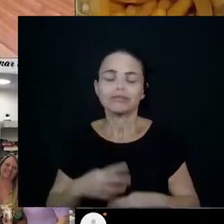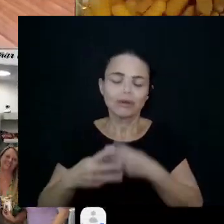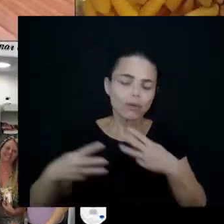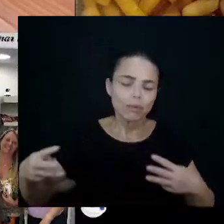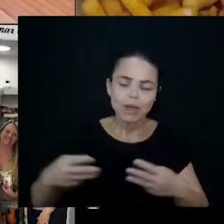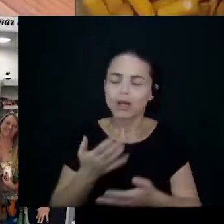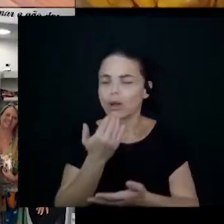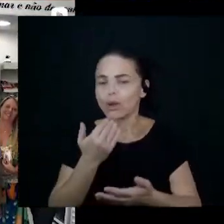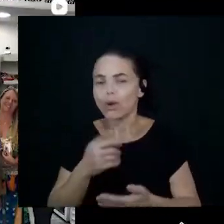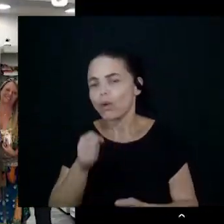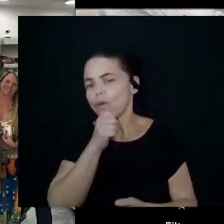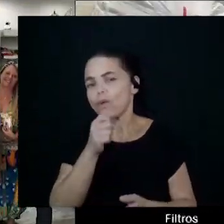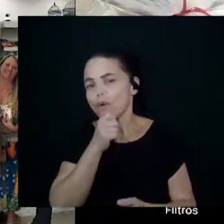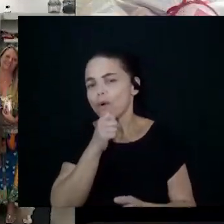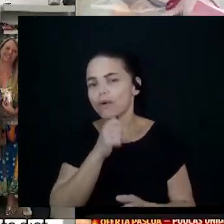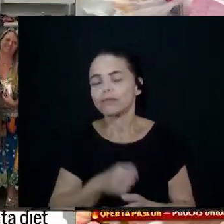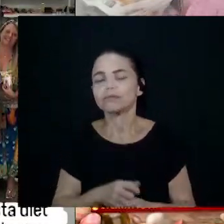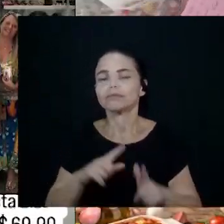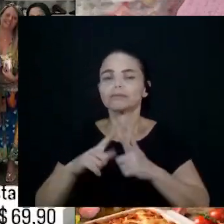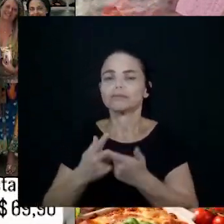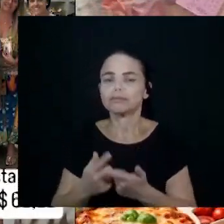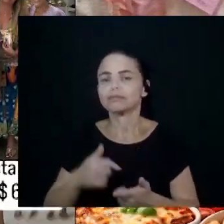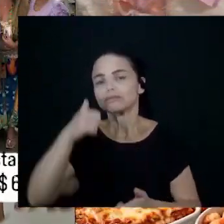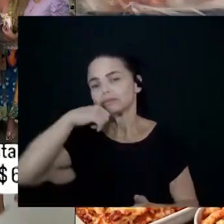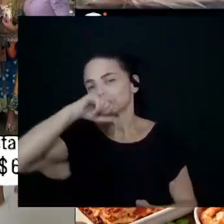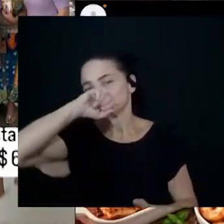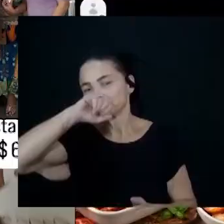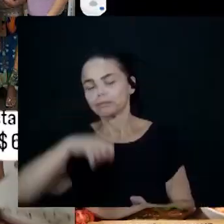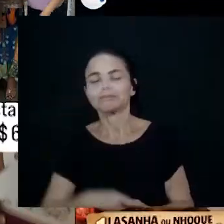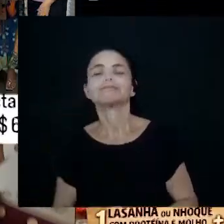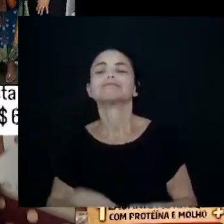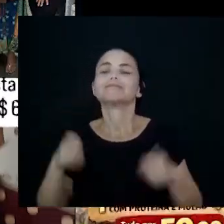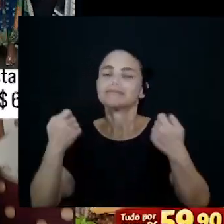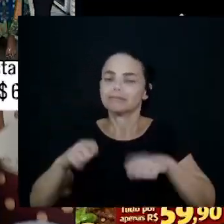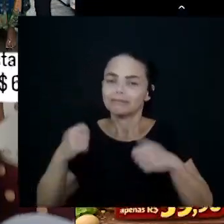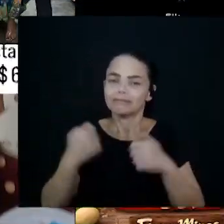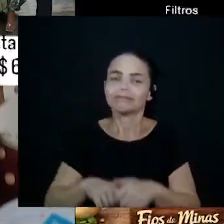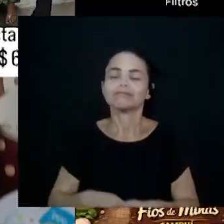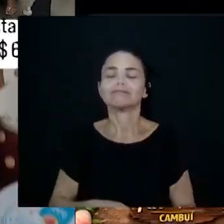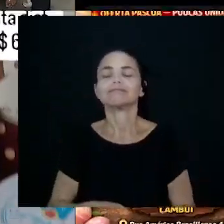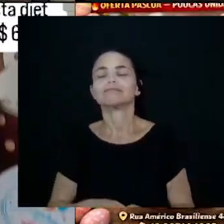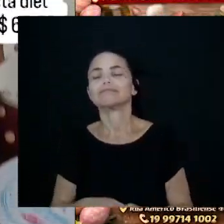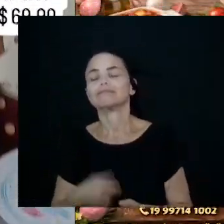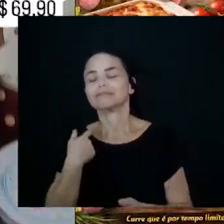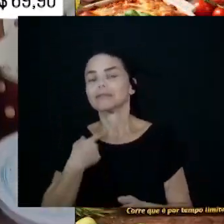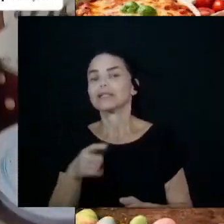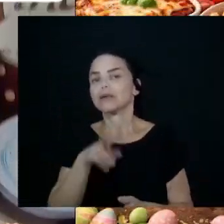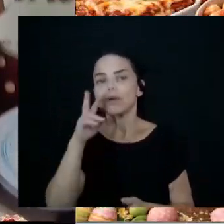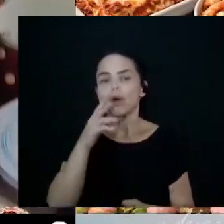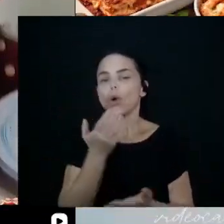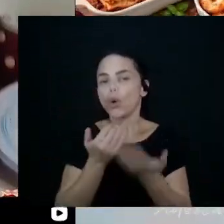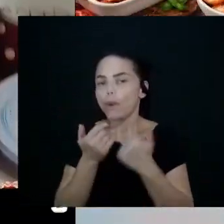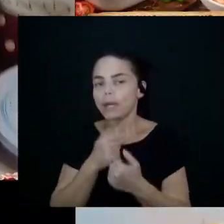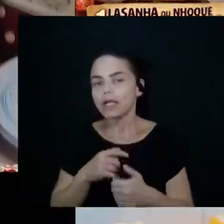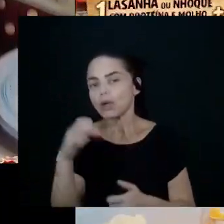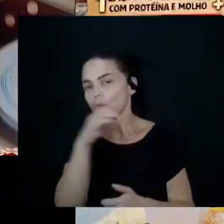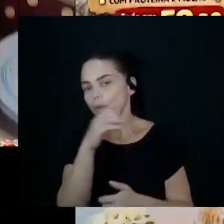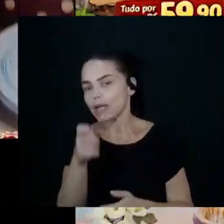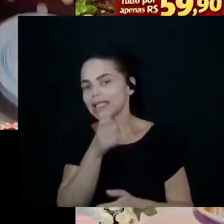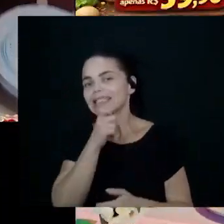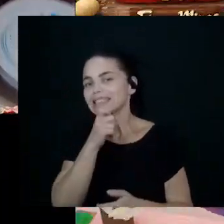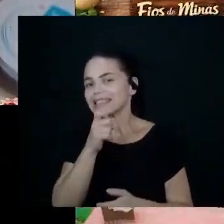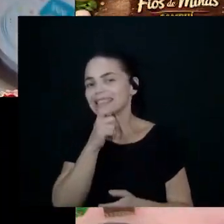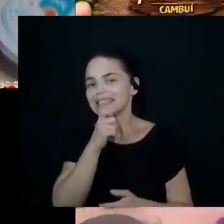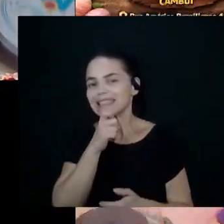né? Tanto tempo no grupo de mães, a gente vai sentindo a necessidade, acolhendo essa necessidade. E eu